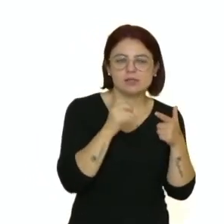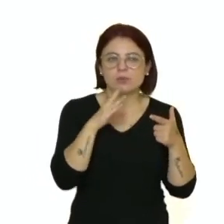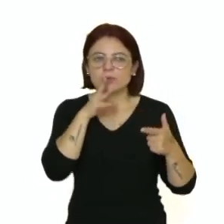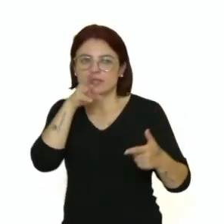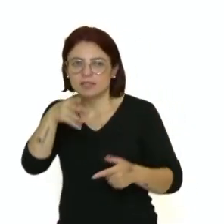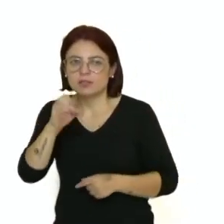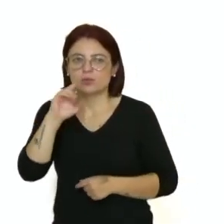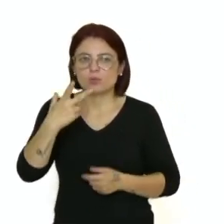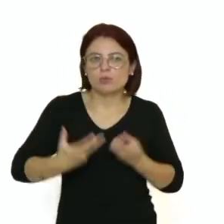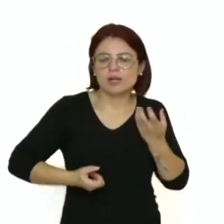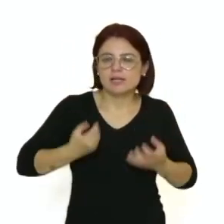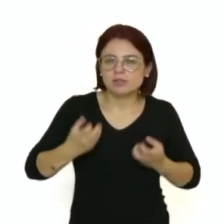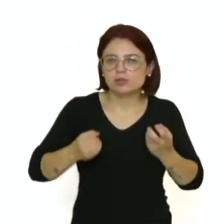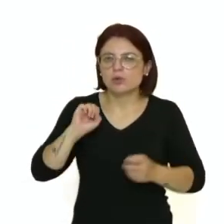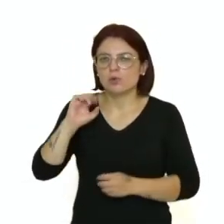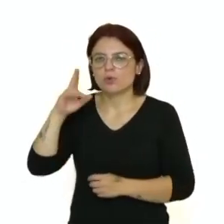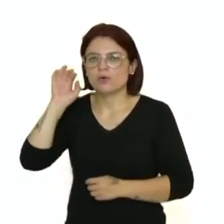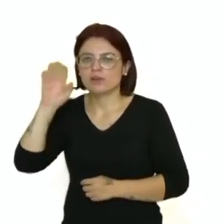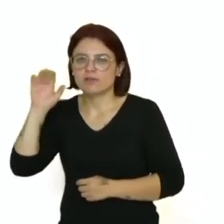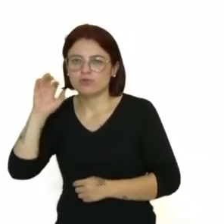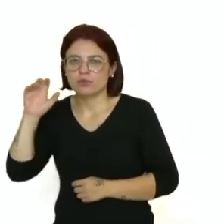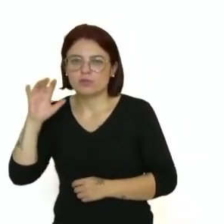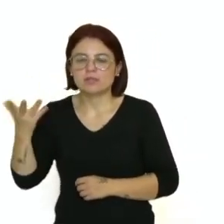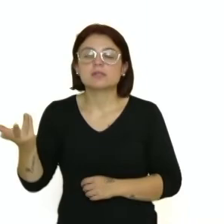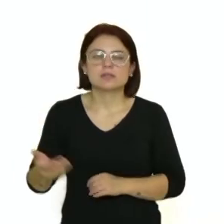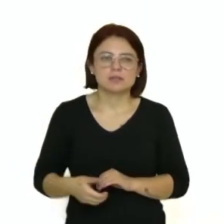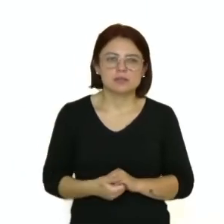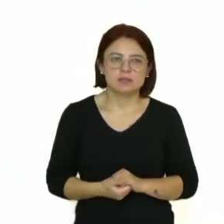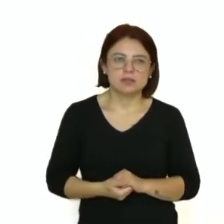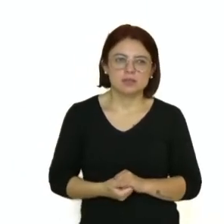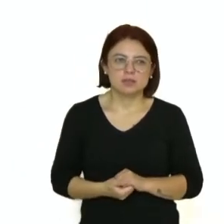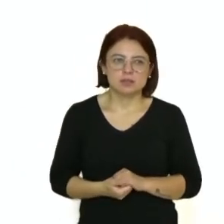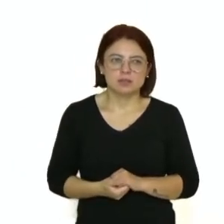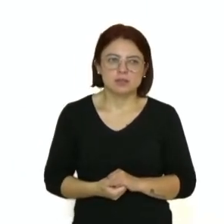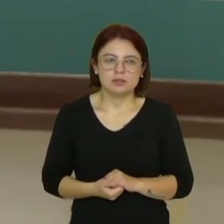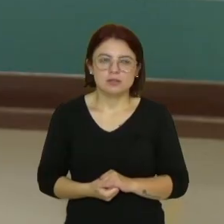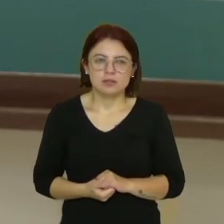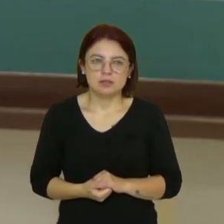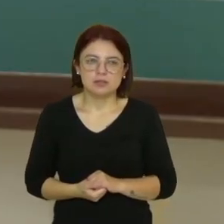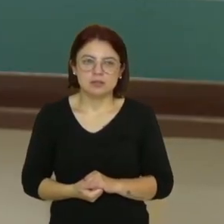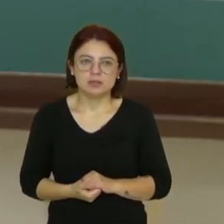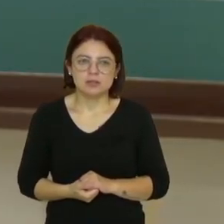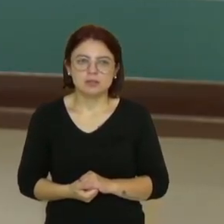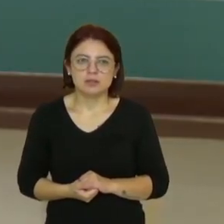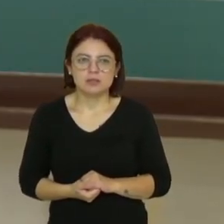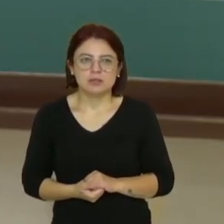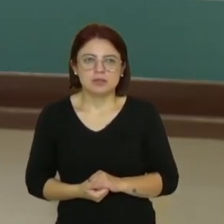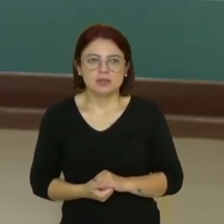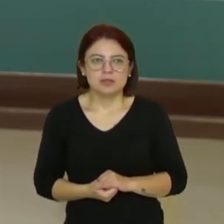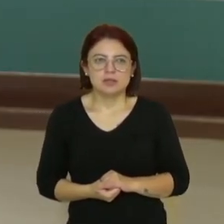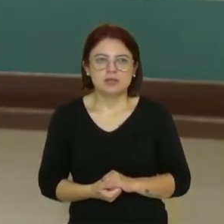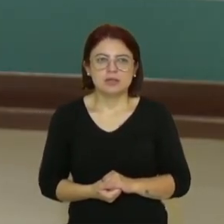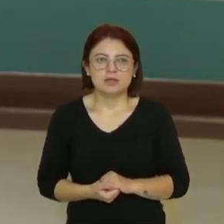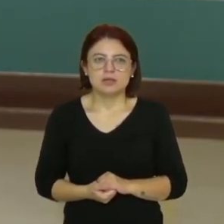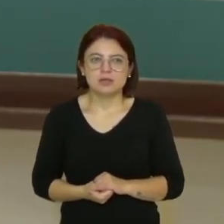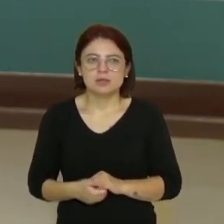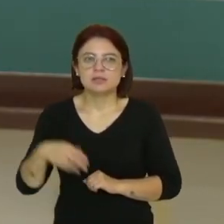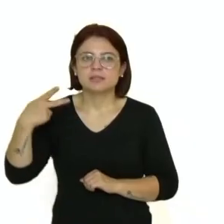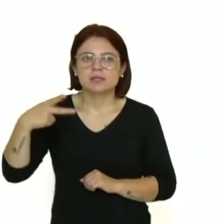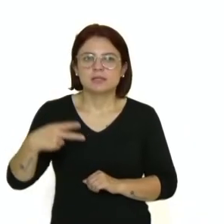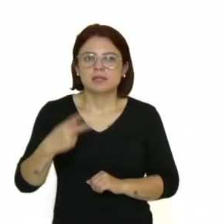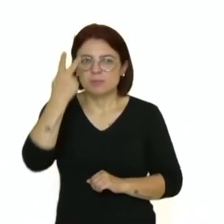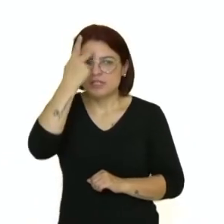vai ser poético, de uma forma mais emocionante, ou vai ser reflexivo, certo? Segundo